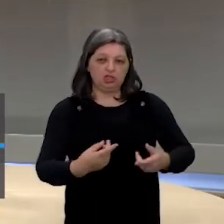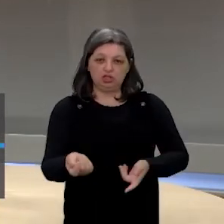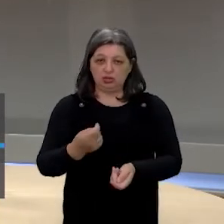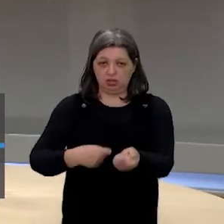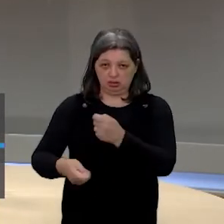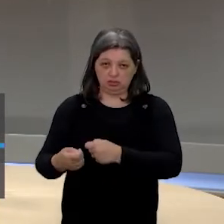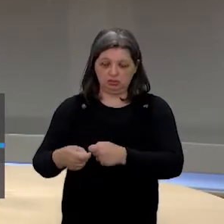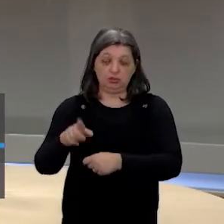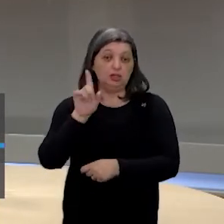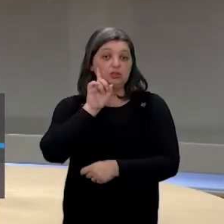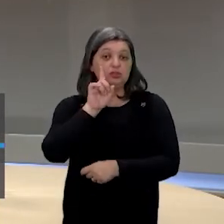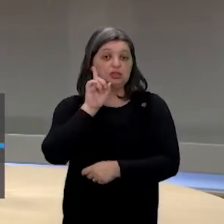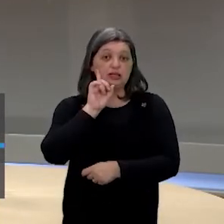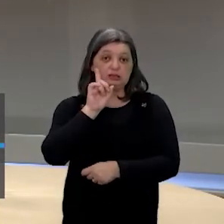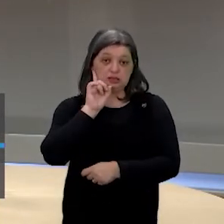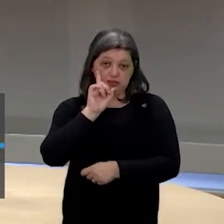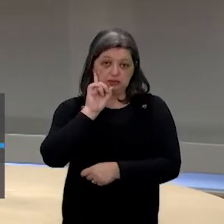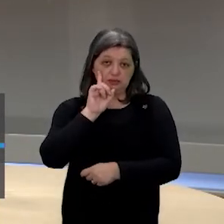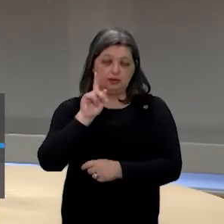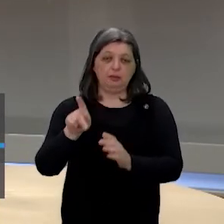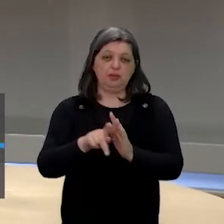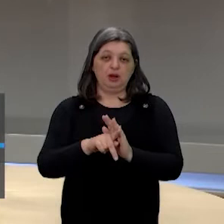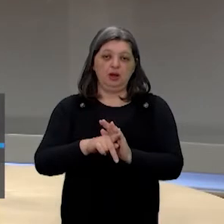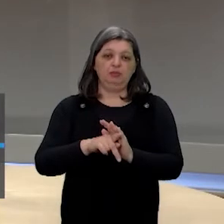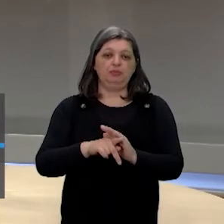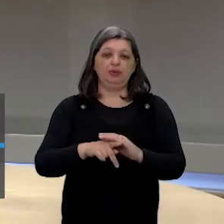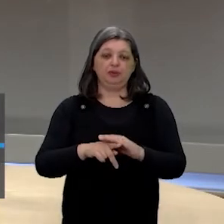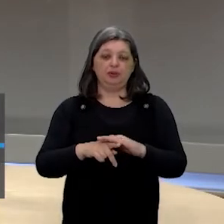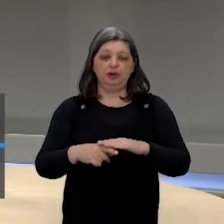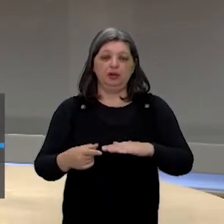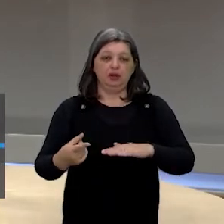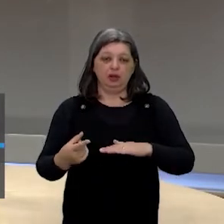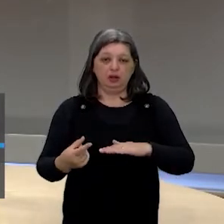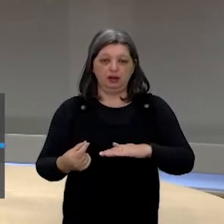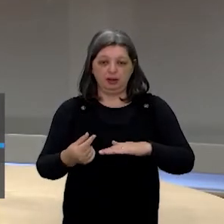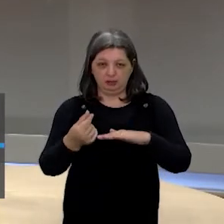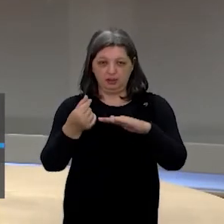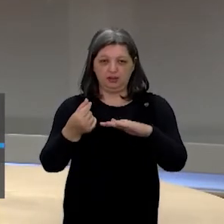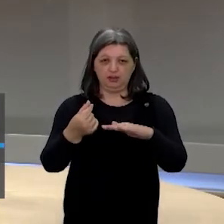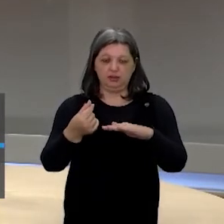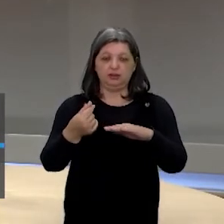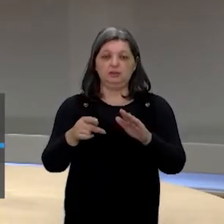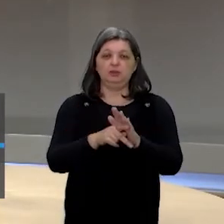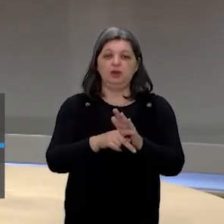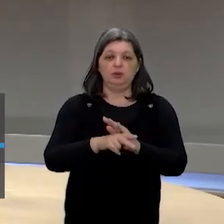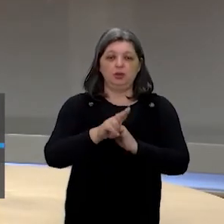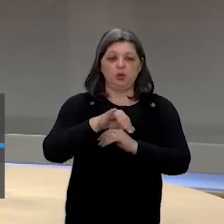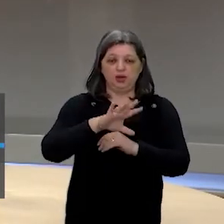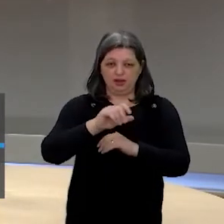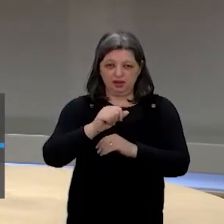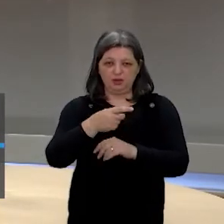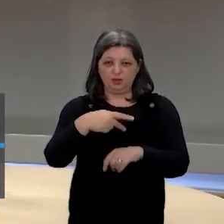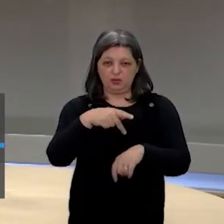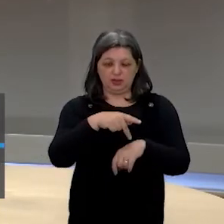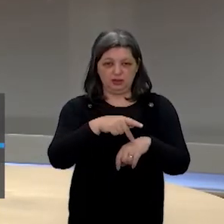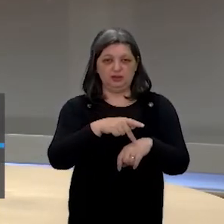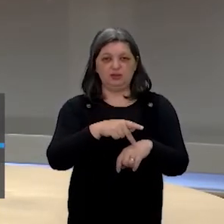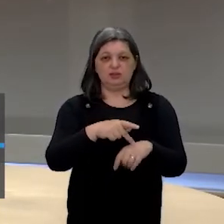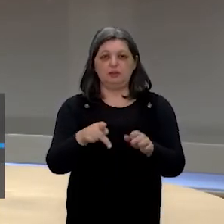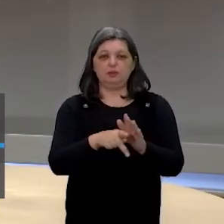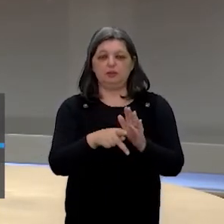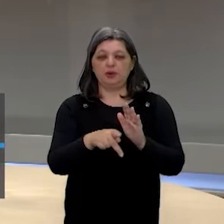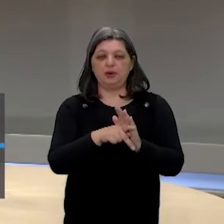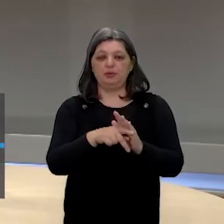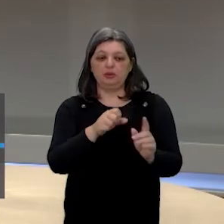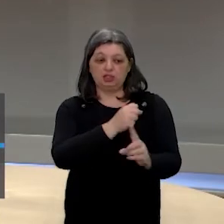Estados Unidos capitalista e a União Soviética socialista. E aí a guerra de influência,